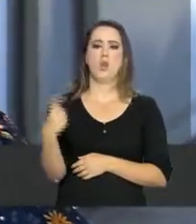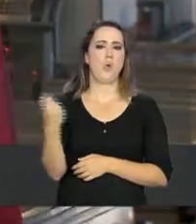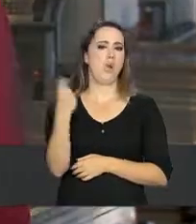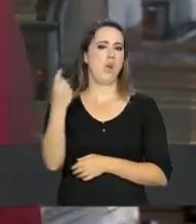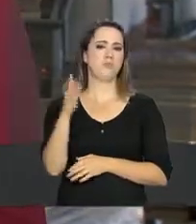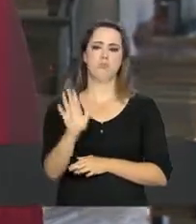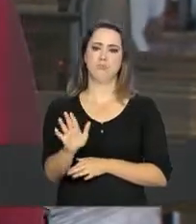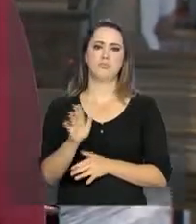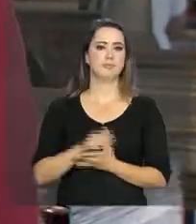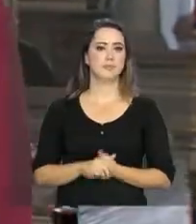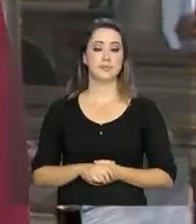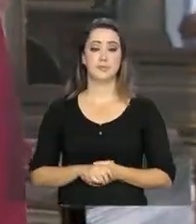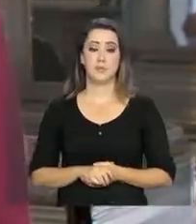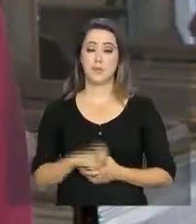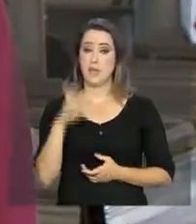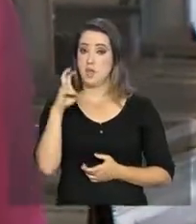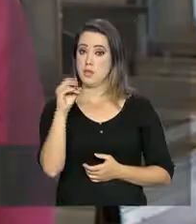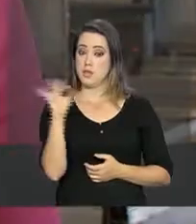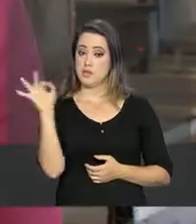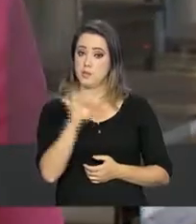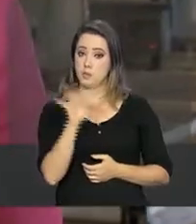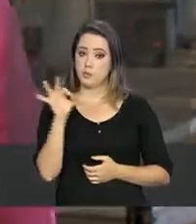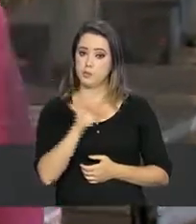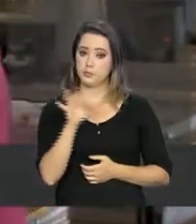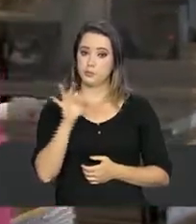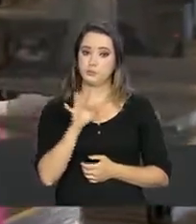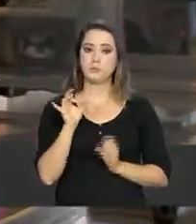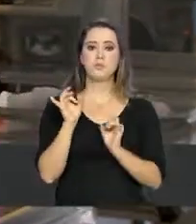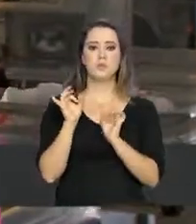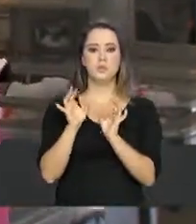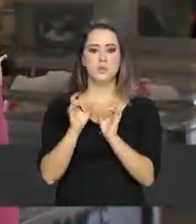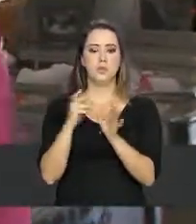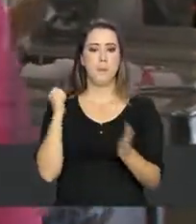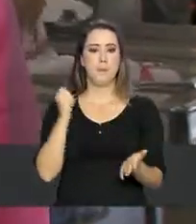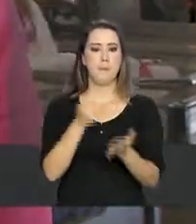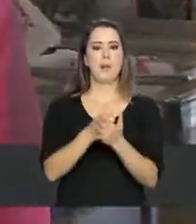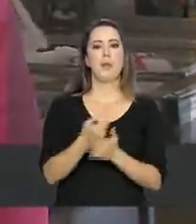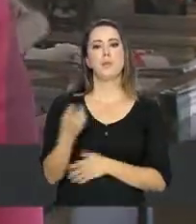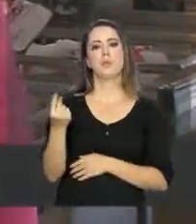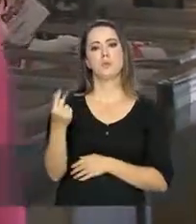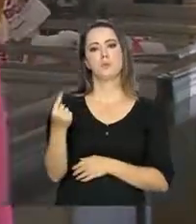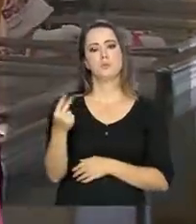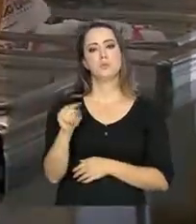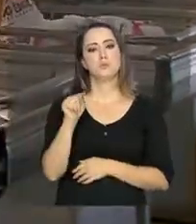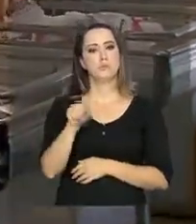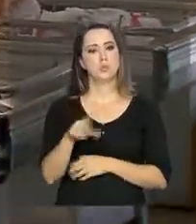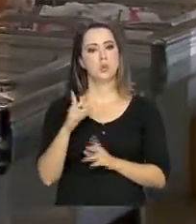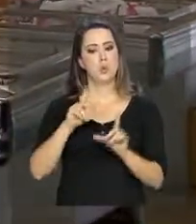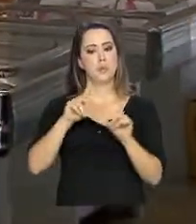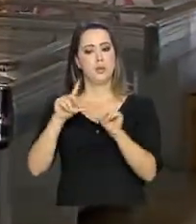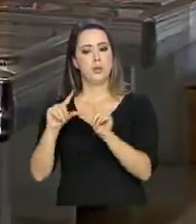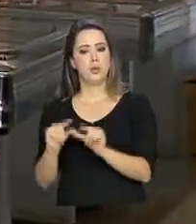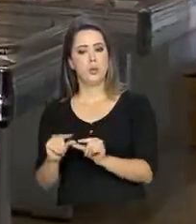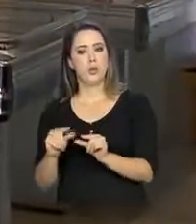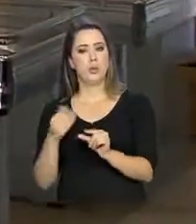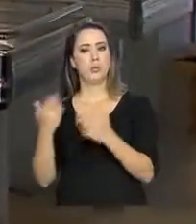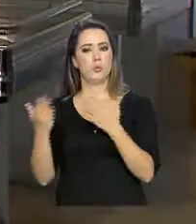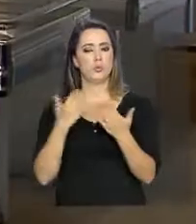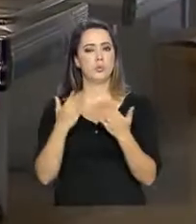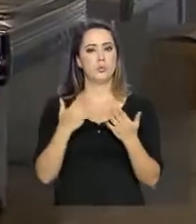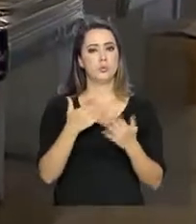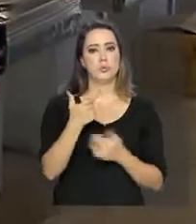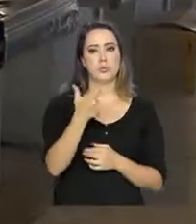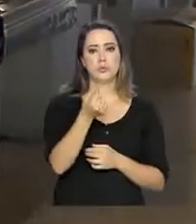muito alta no comércio 50% do faturamento vem de pagamentos em dinheiro um número menor que o registrado em